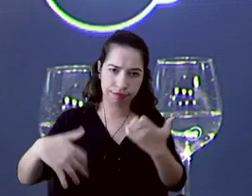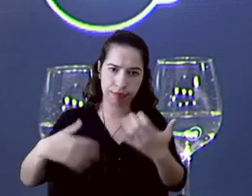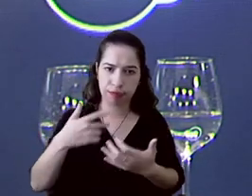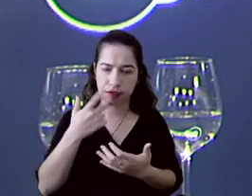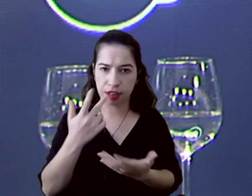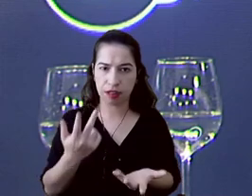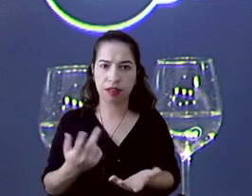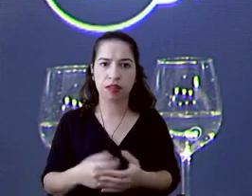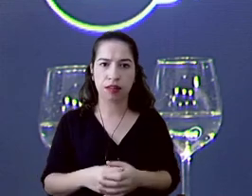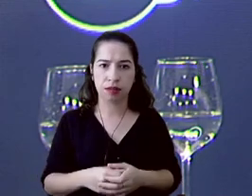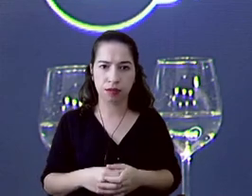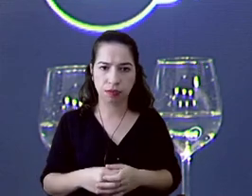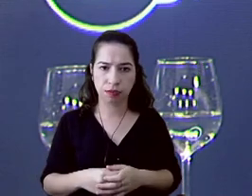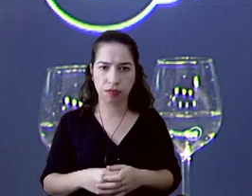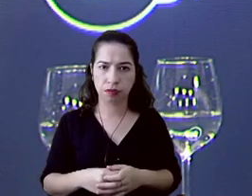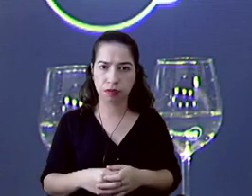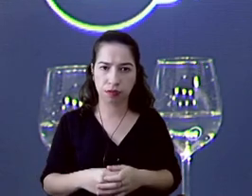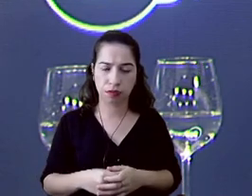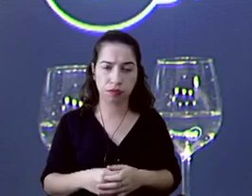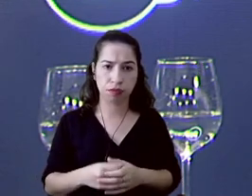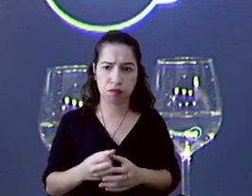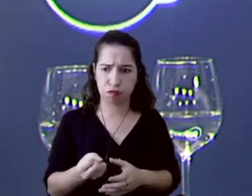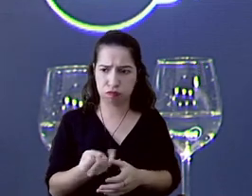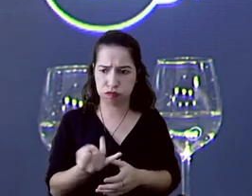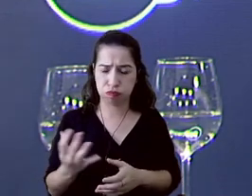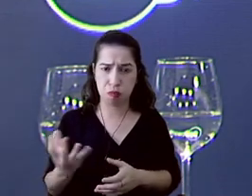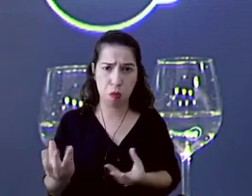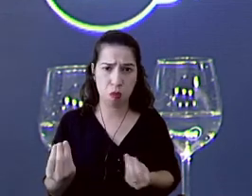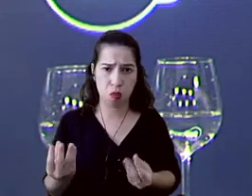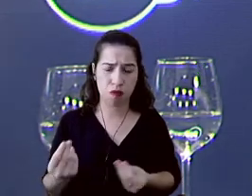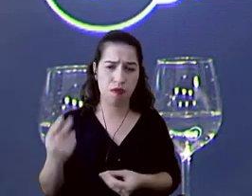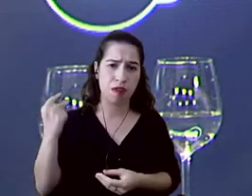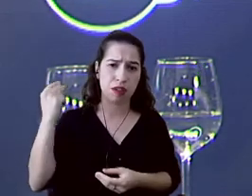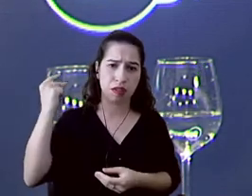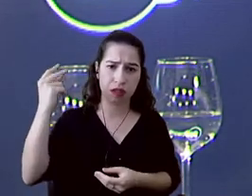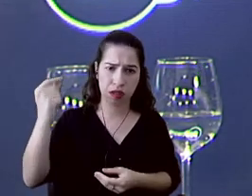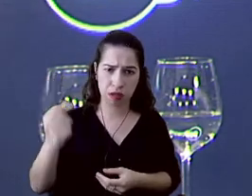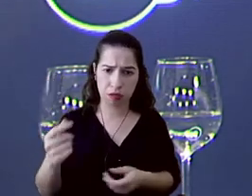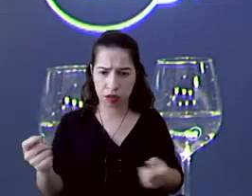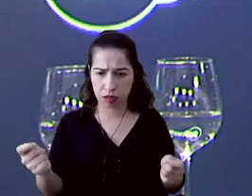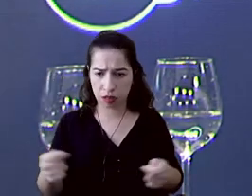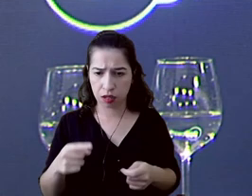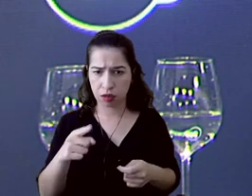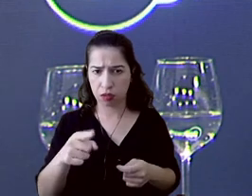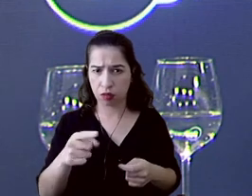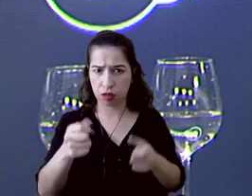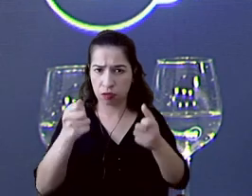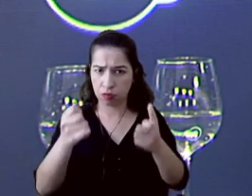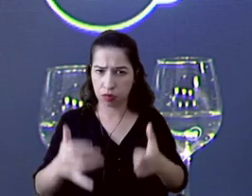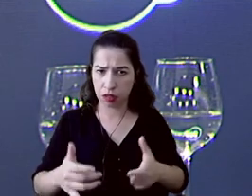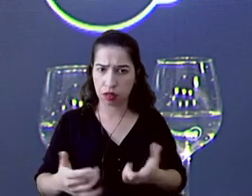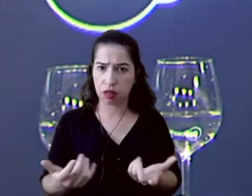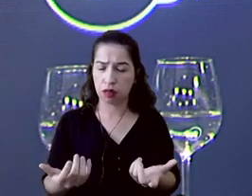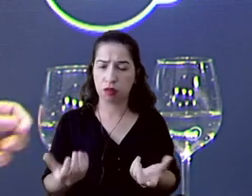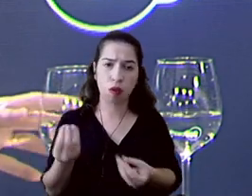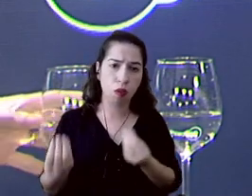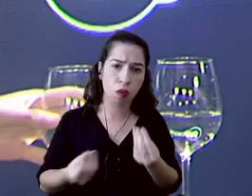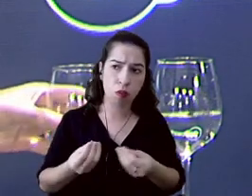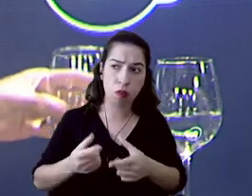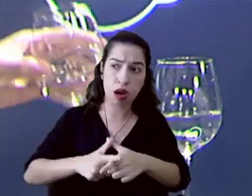dígitos assim já muito tempo né Se eu pudesse falar um pouquinho desse tamanho desse mercado quanto que tem mais ou menos